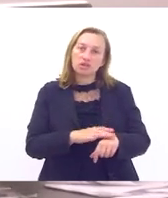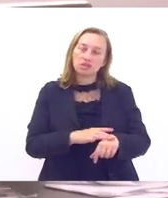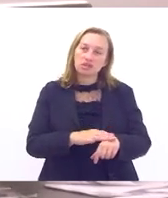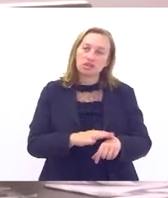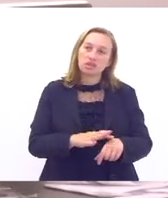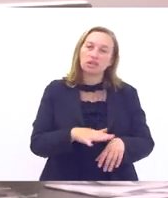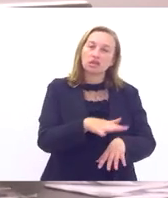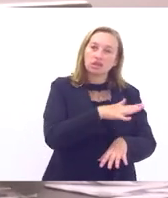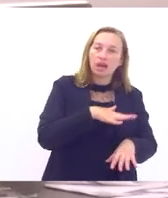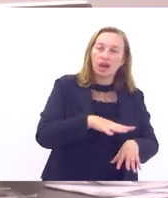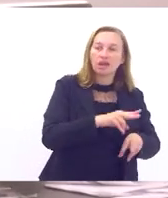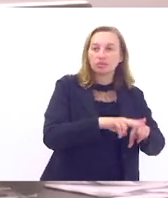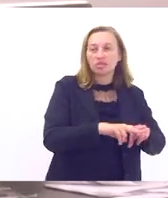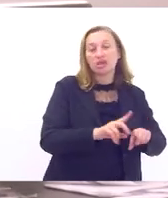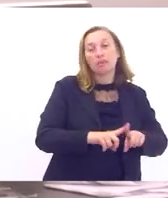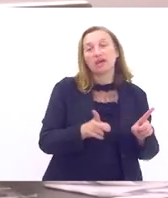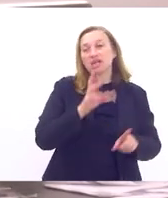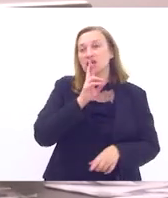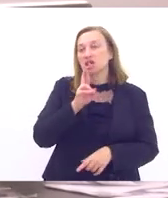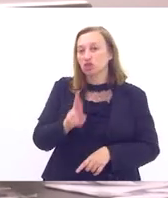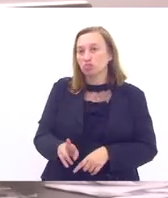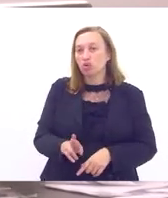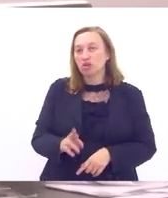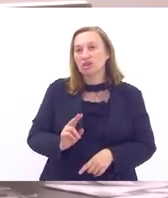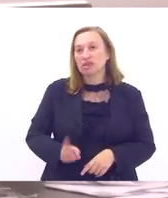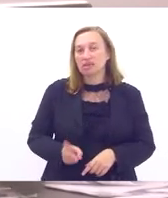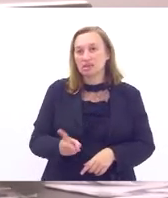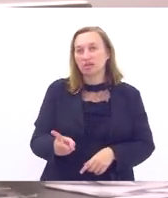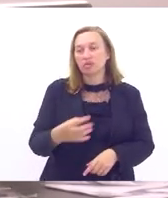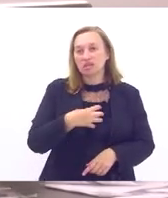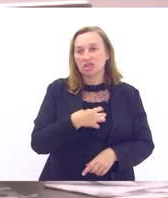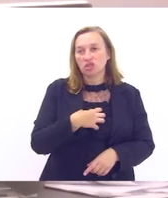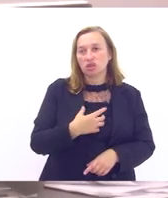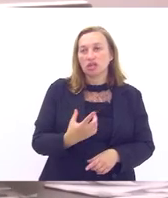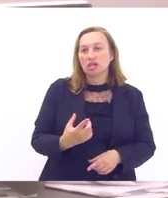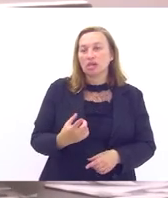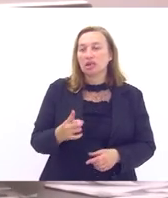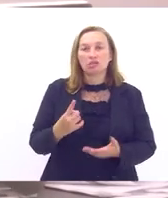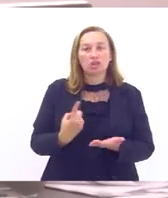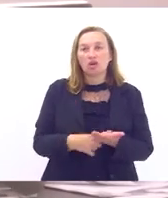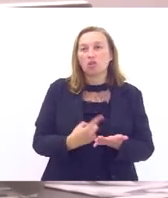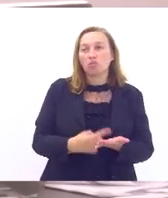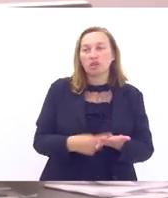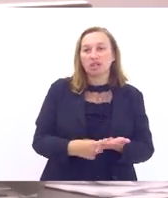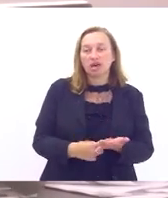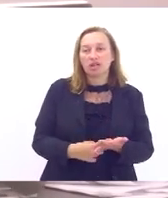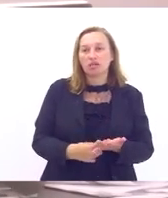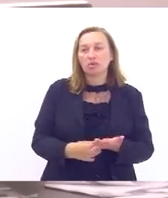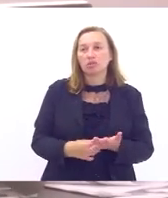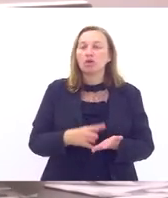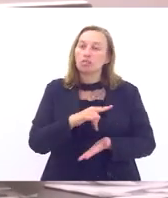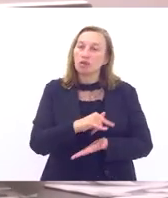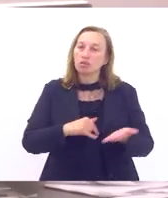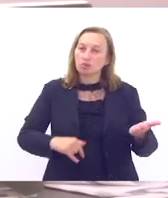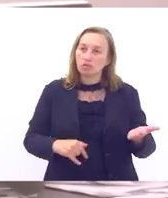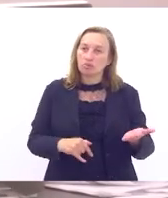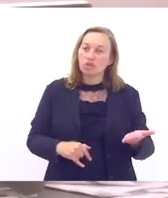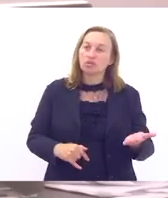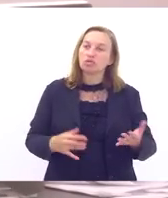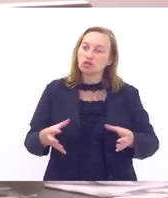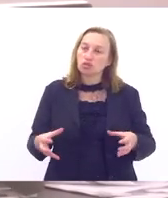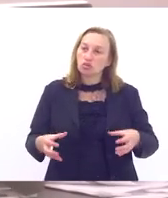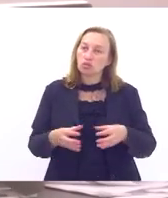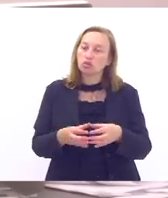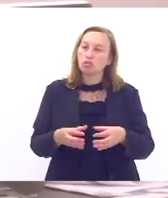prisional, mas a resposta é sempre no sentido de que isso não está abarcado pelo termo de cooperação, e isso é um assunto a ser